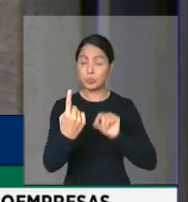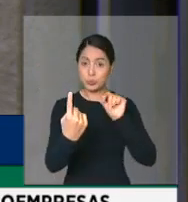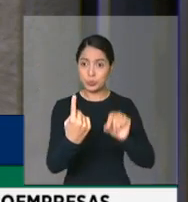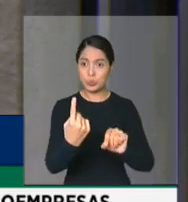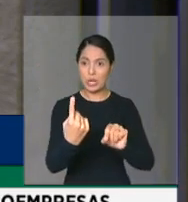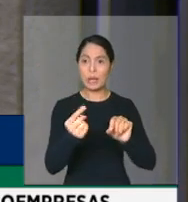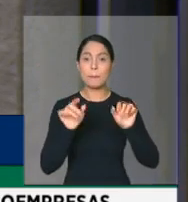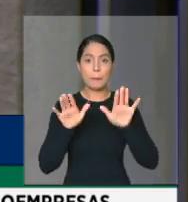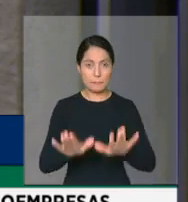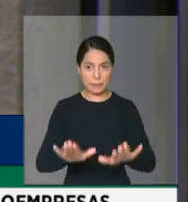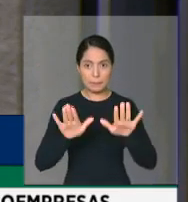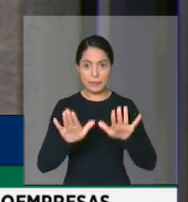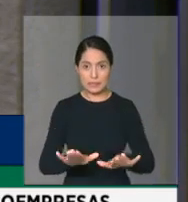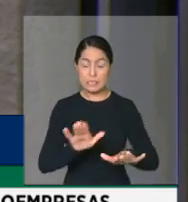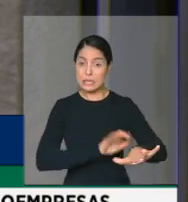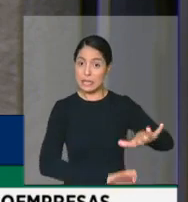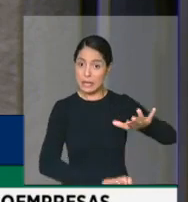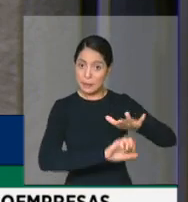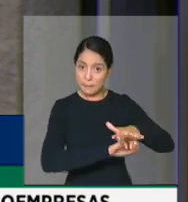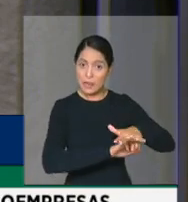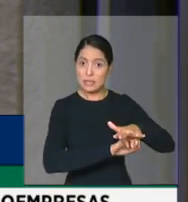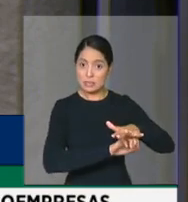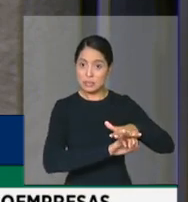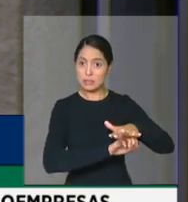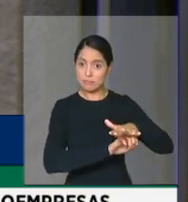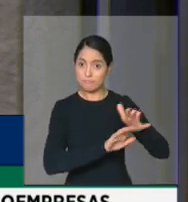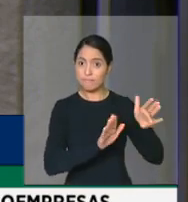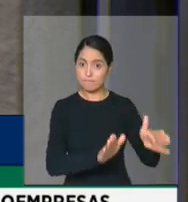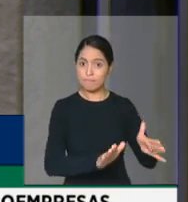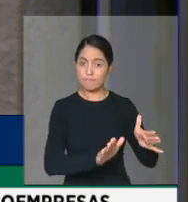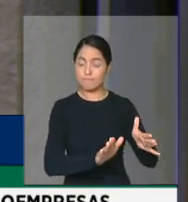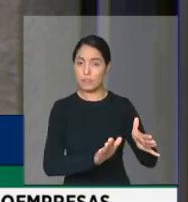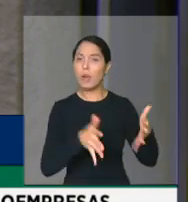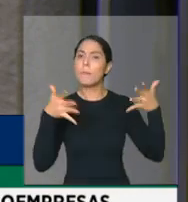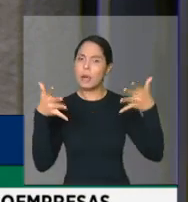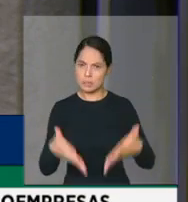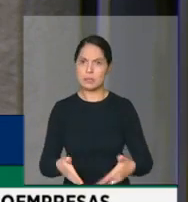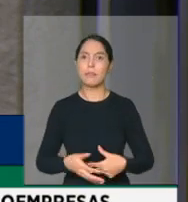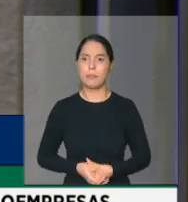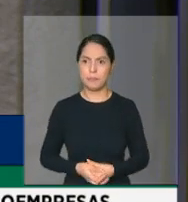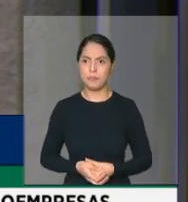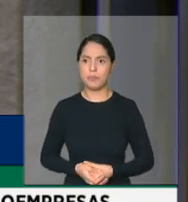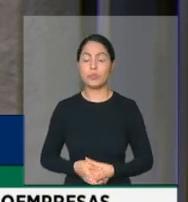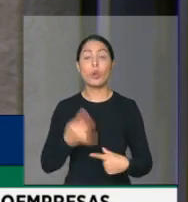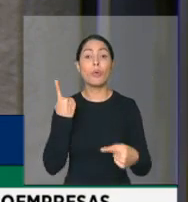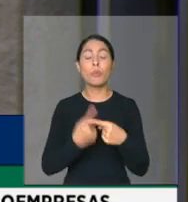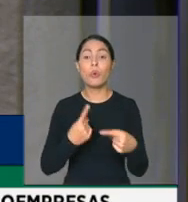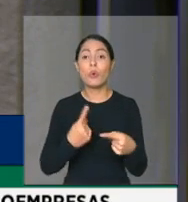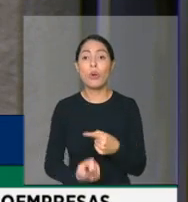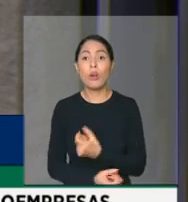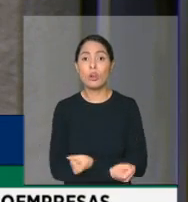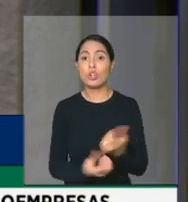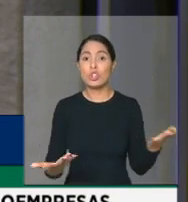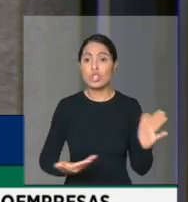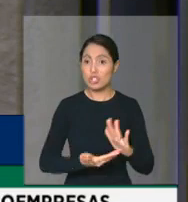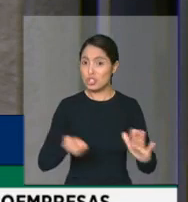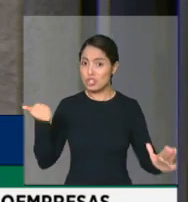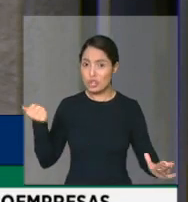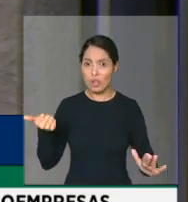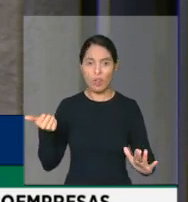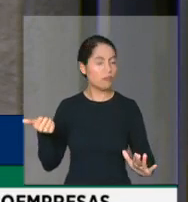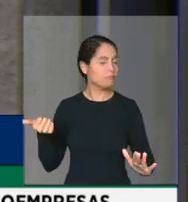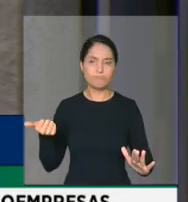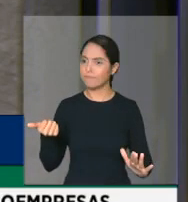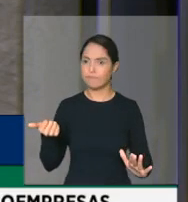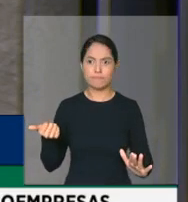foi a permanência das empresas de pequeno porte no programa, porquanto se cogitou de excluí-las